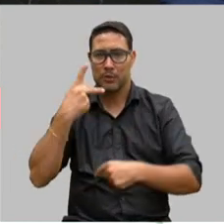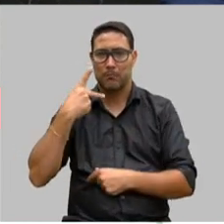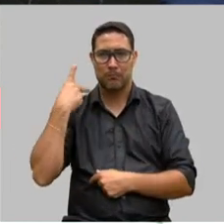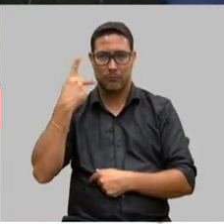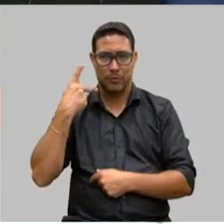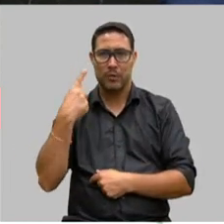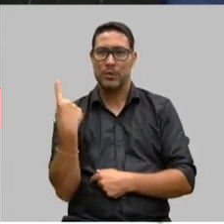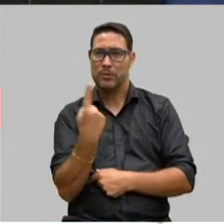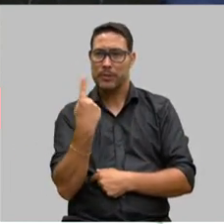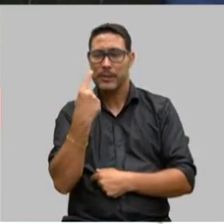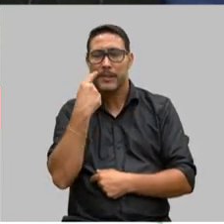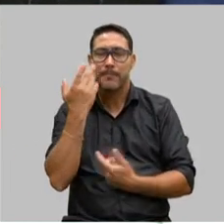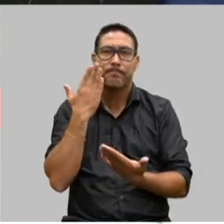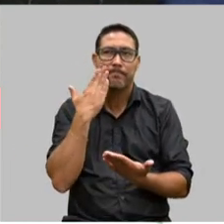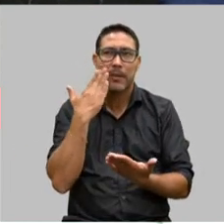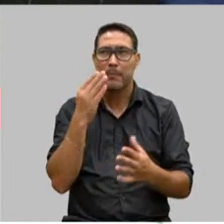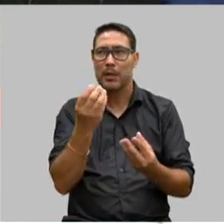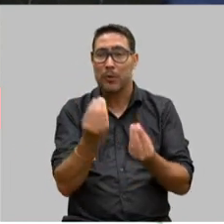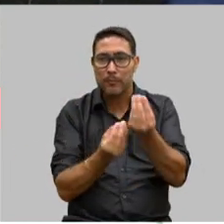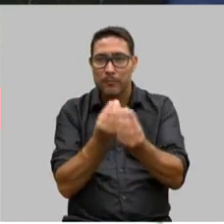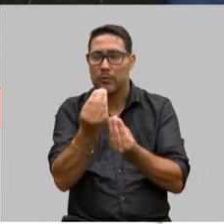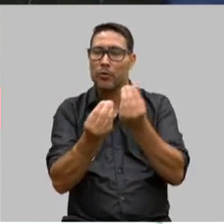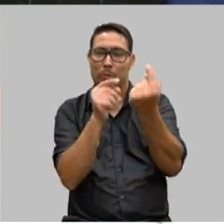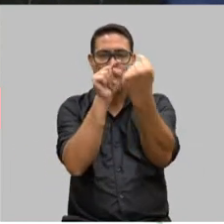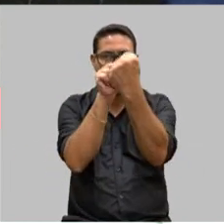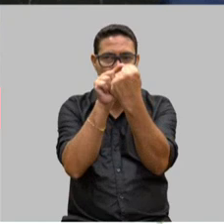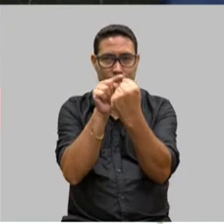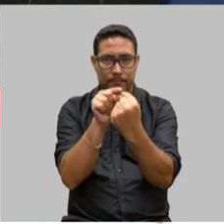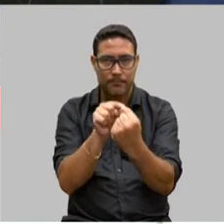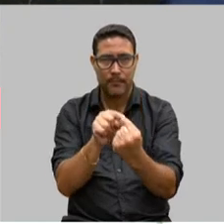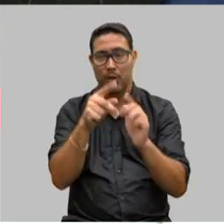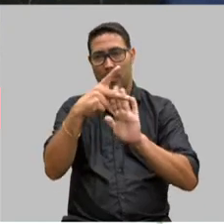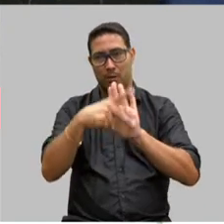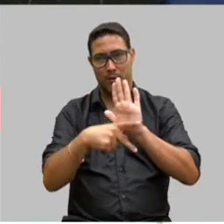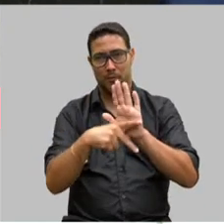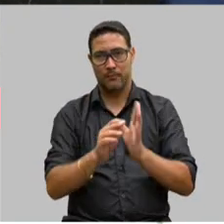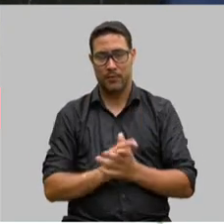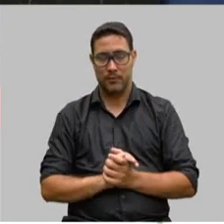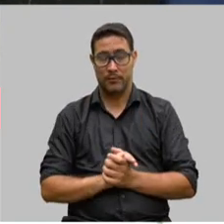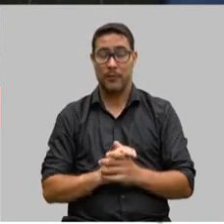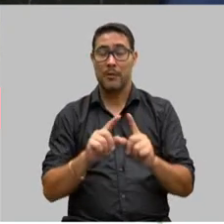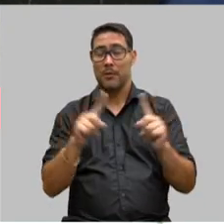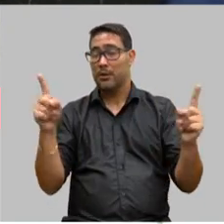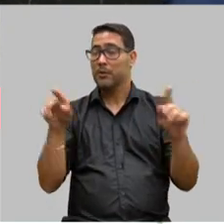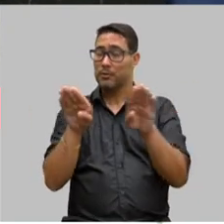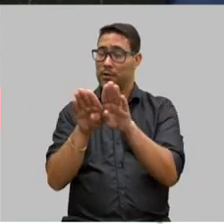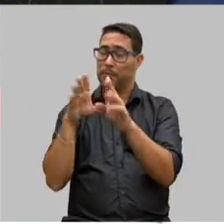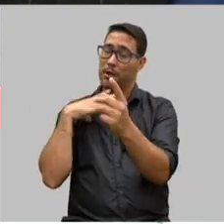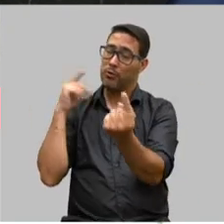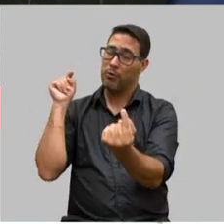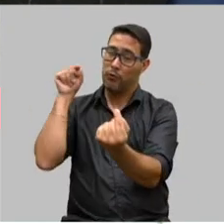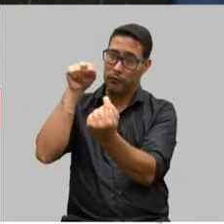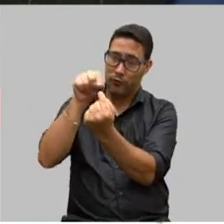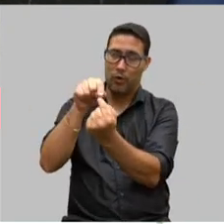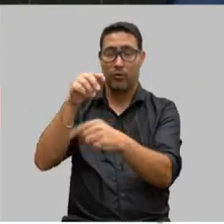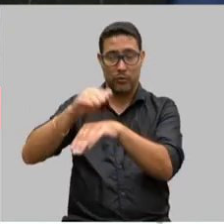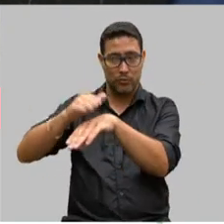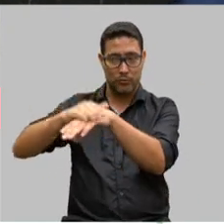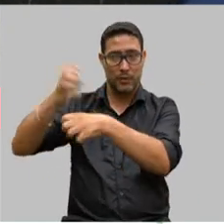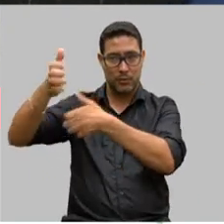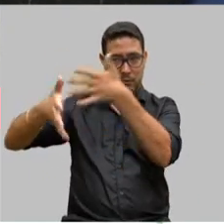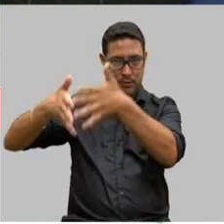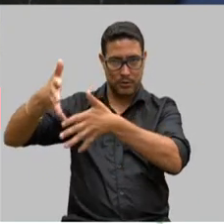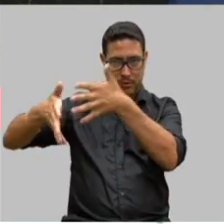fato, o nosso plano implementado. E, para além disso, presidente, mais com foco no que você nos traz, os eventos hidrológicos